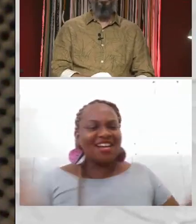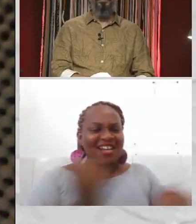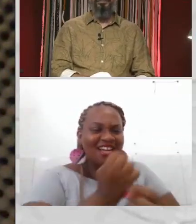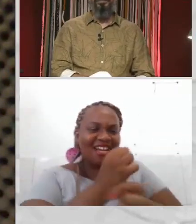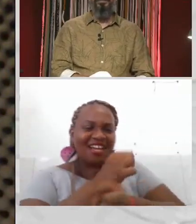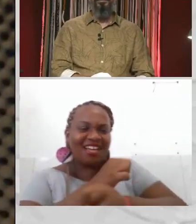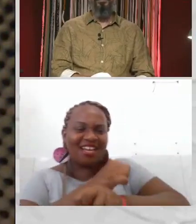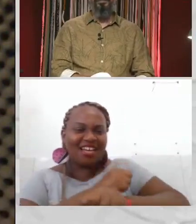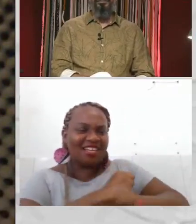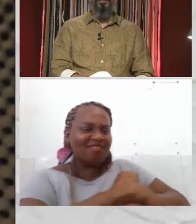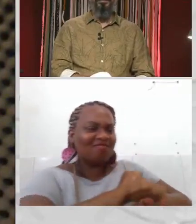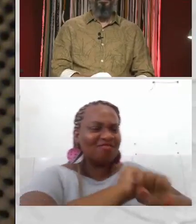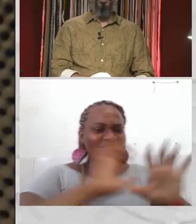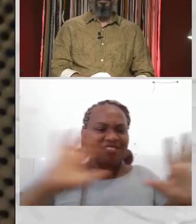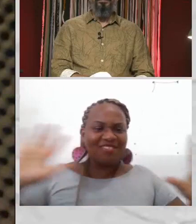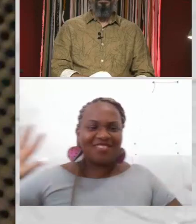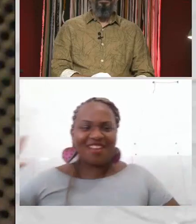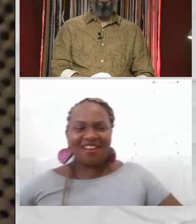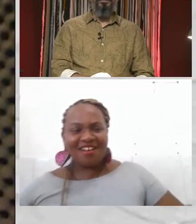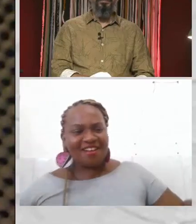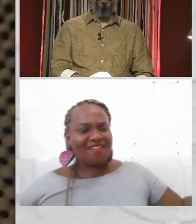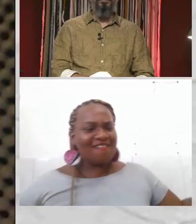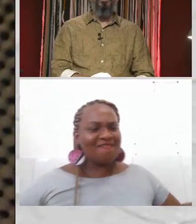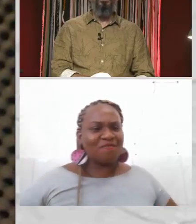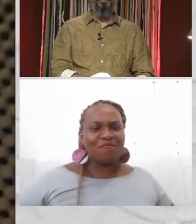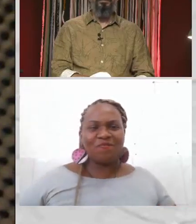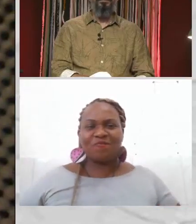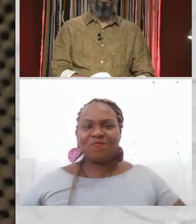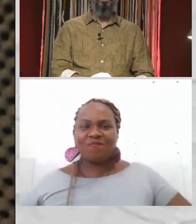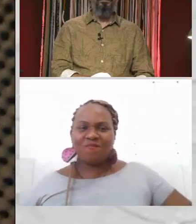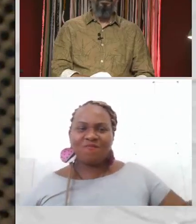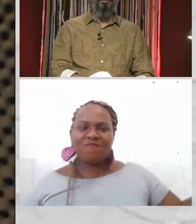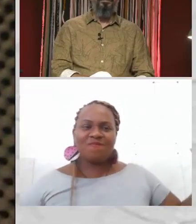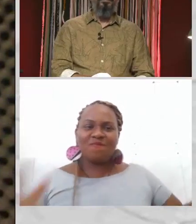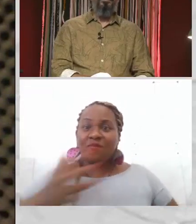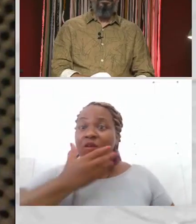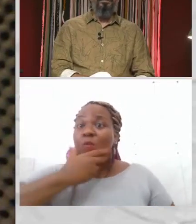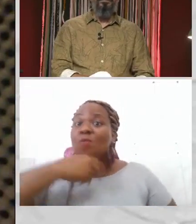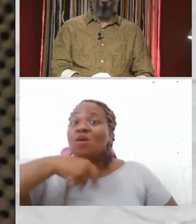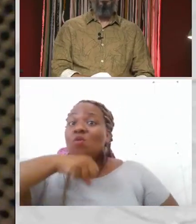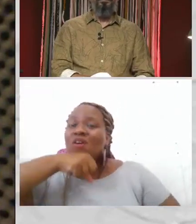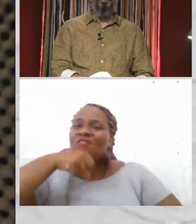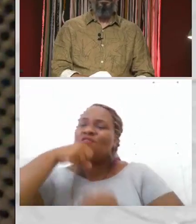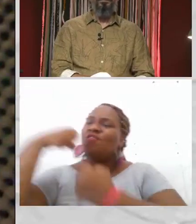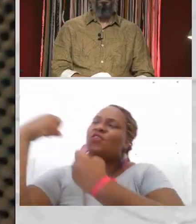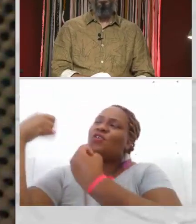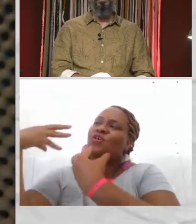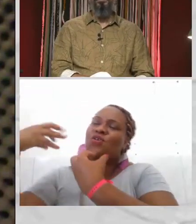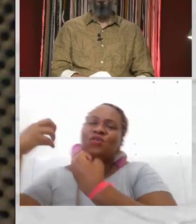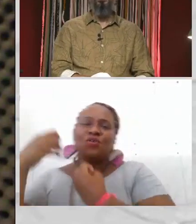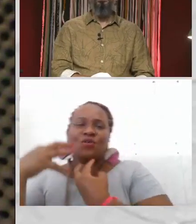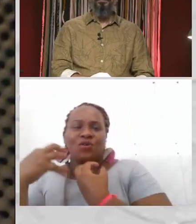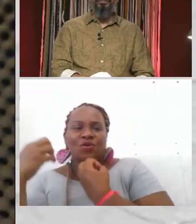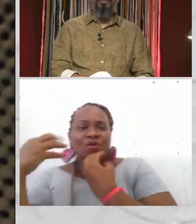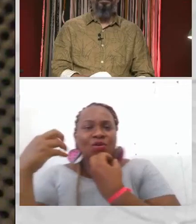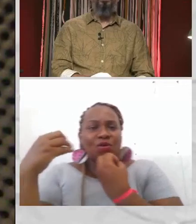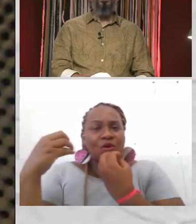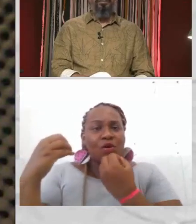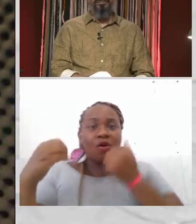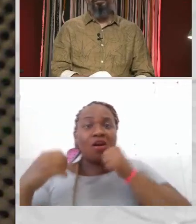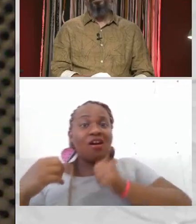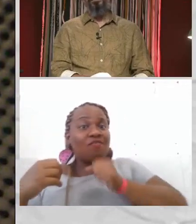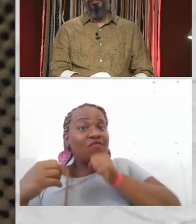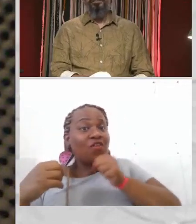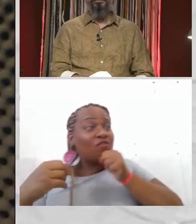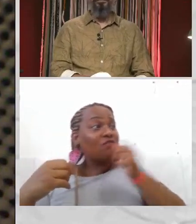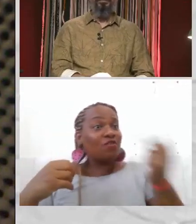Abolição, abolição, a lição do meu avô, que casou com minha avó e